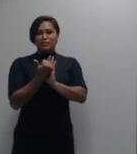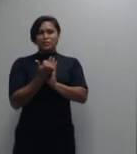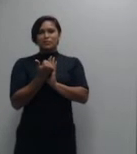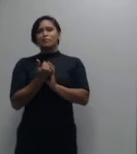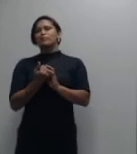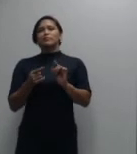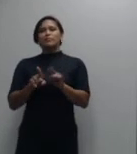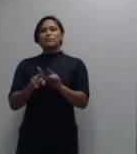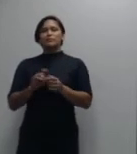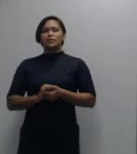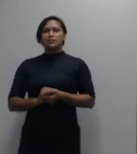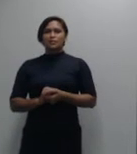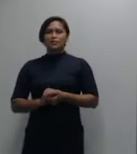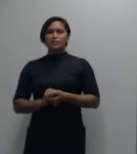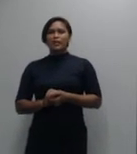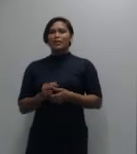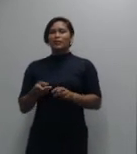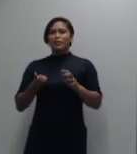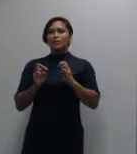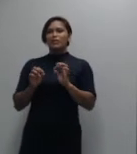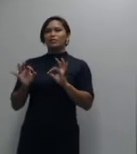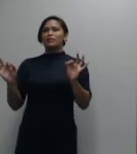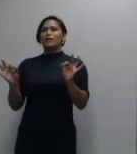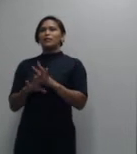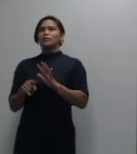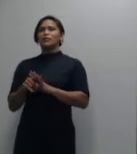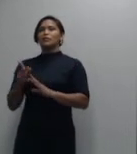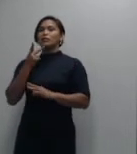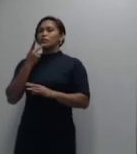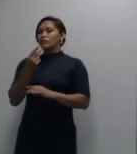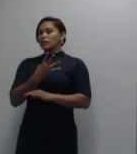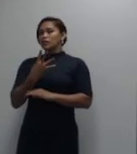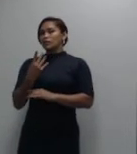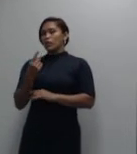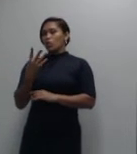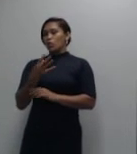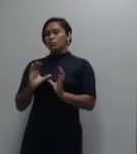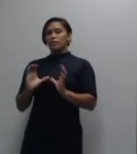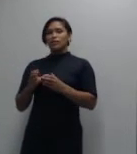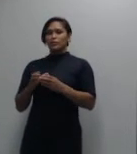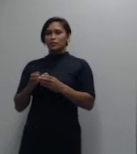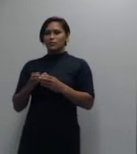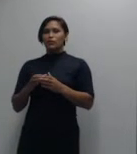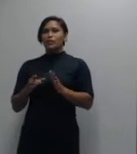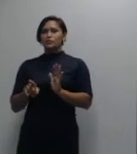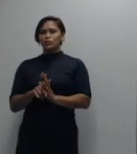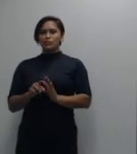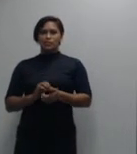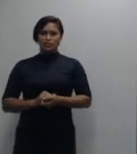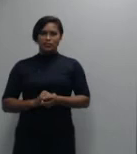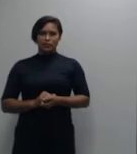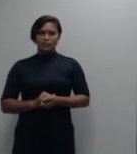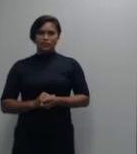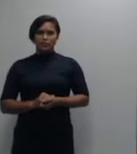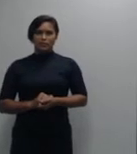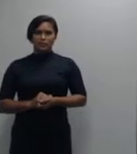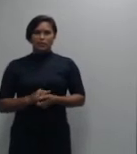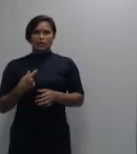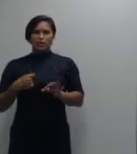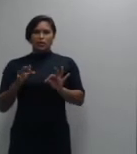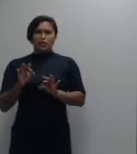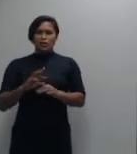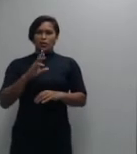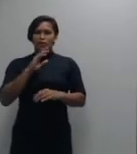e considerando o erro Fabi obtido foi que a quarta turma africano disposição do Código de